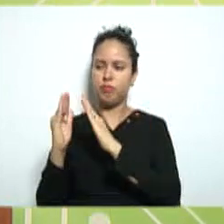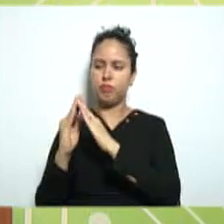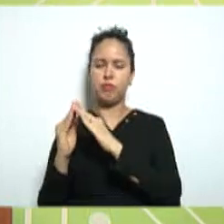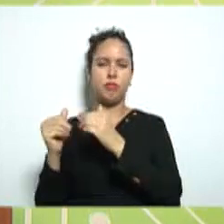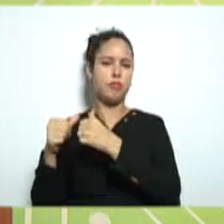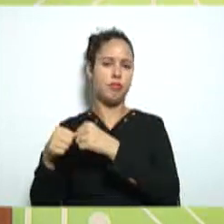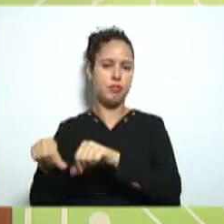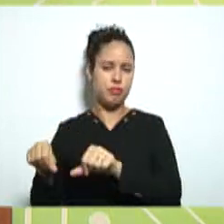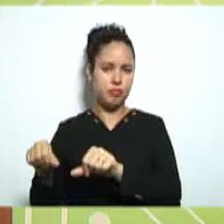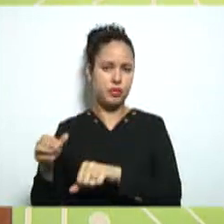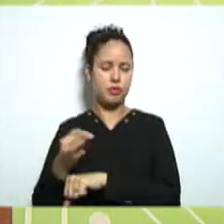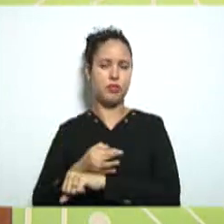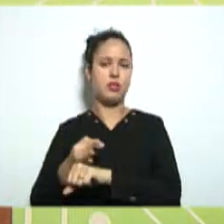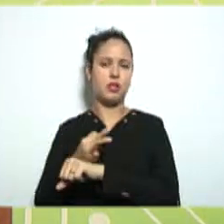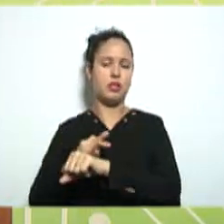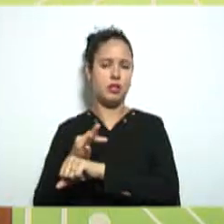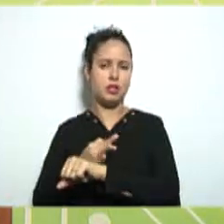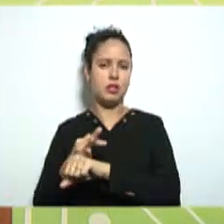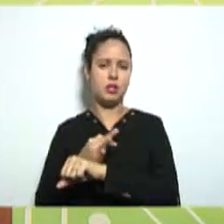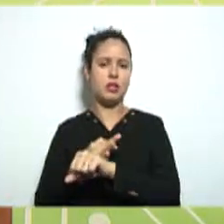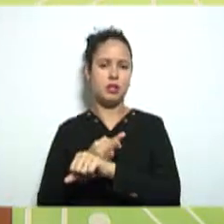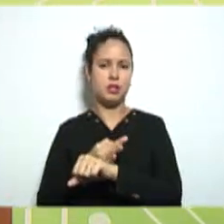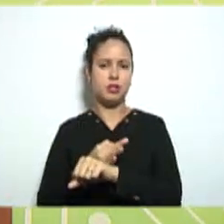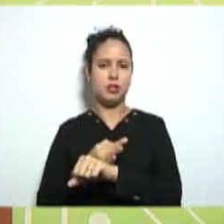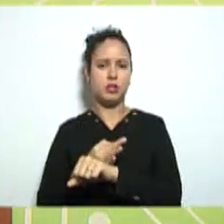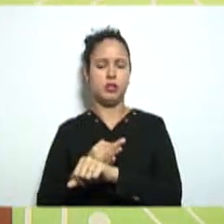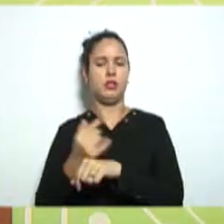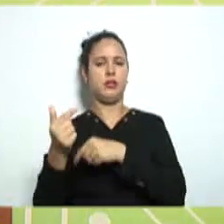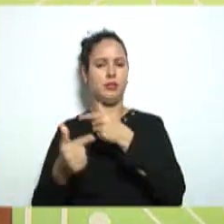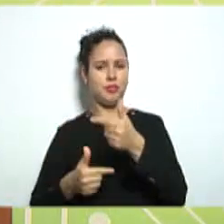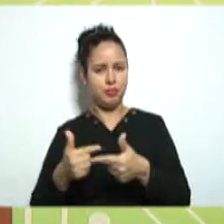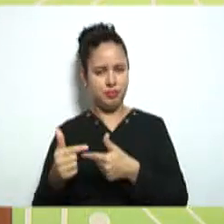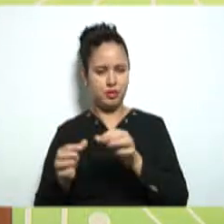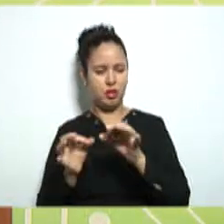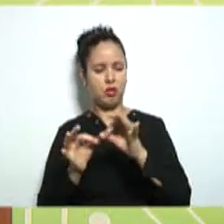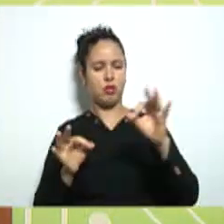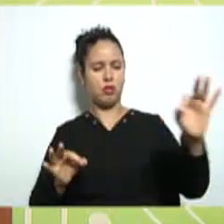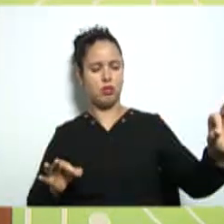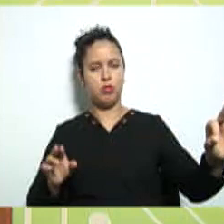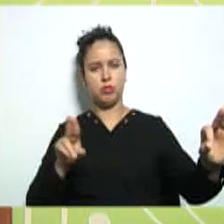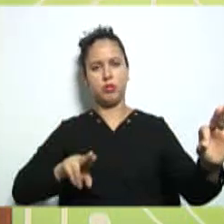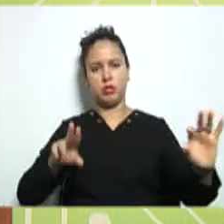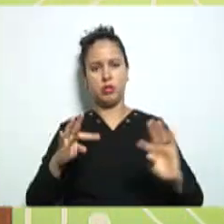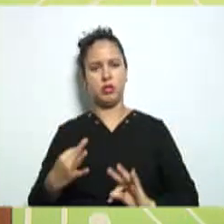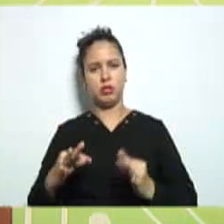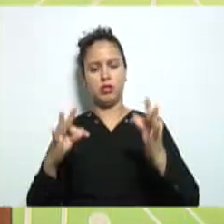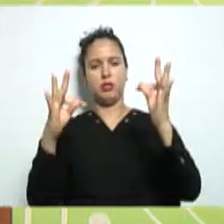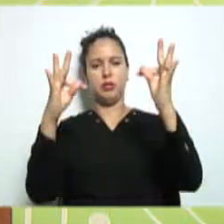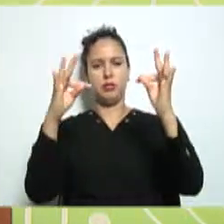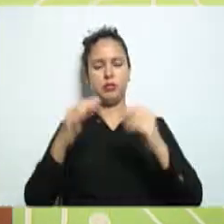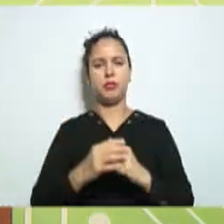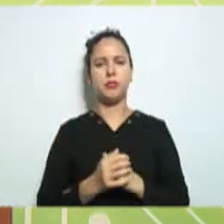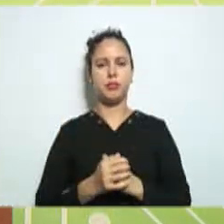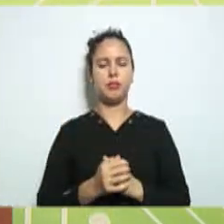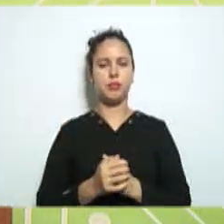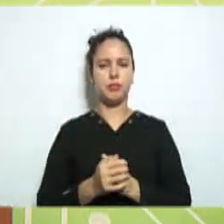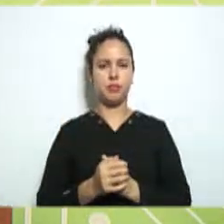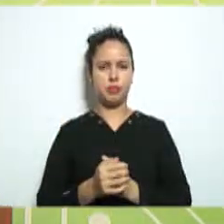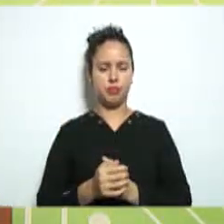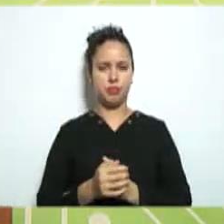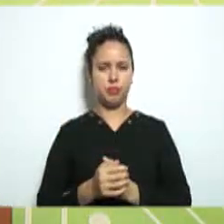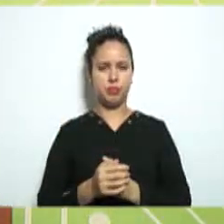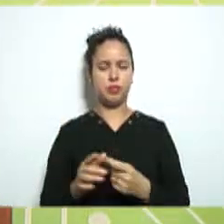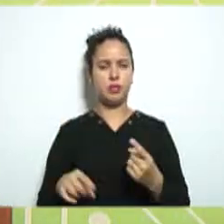de férias fazendo algo. Então, são coisas diferentes. Uma é o maquinário